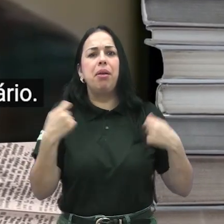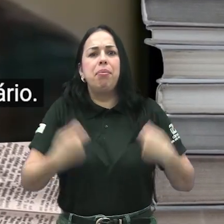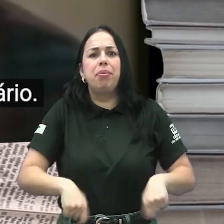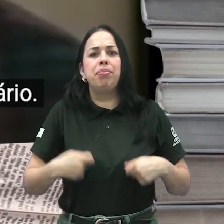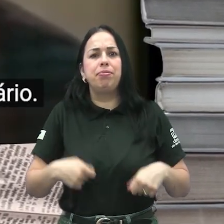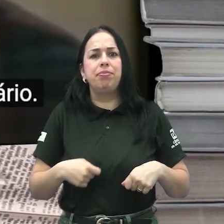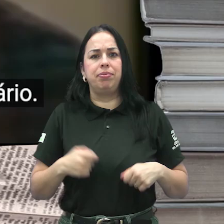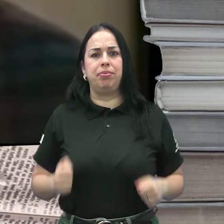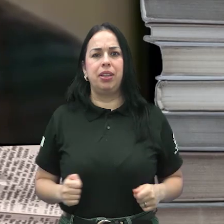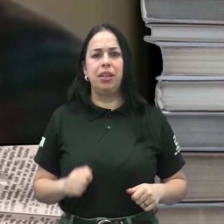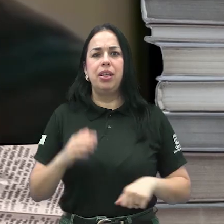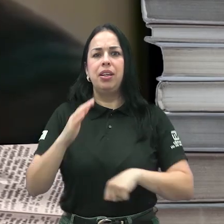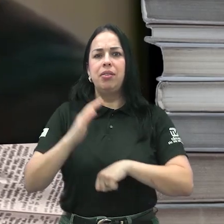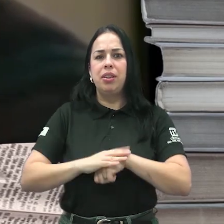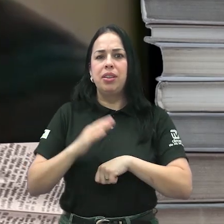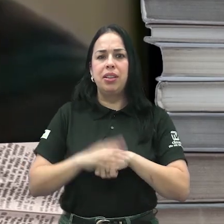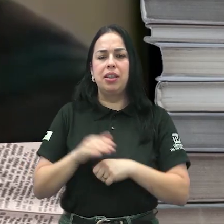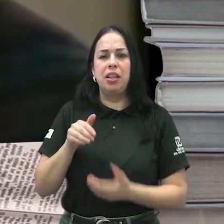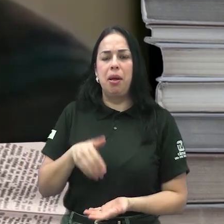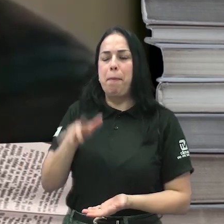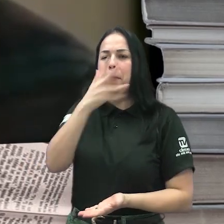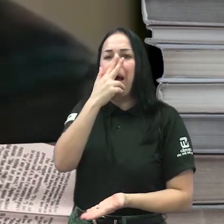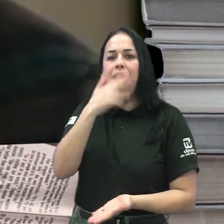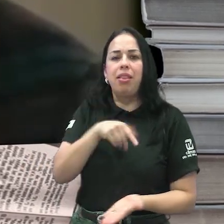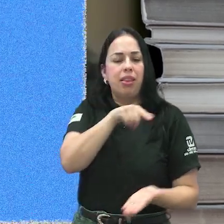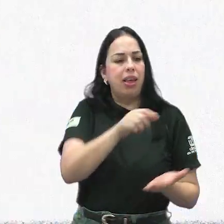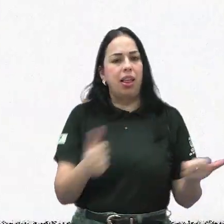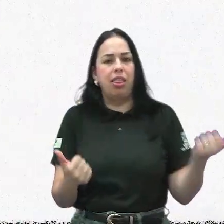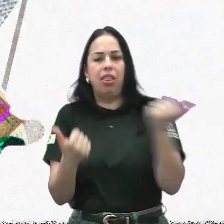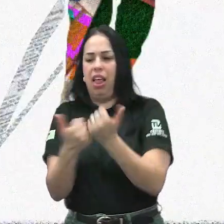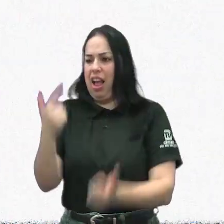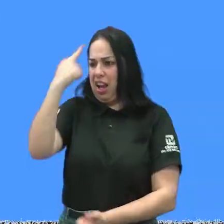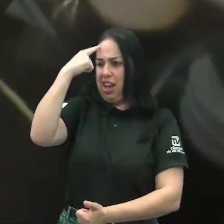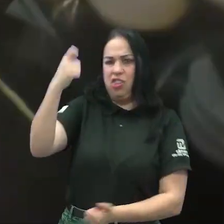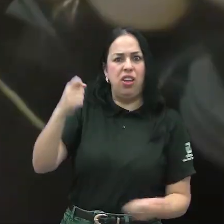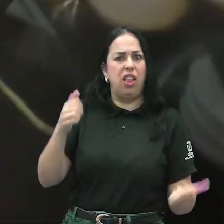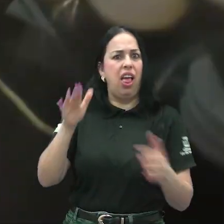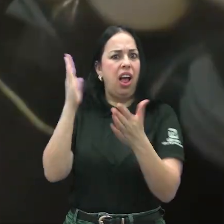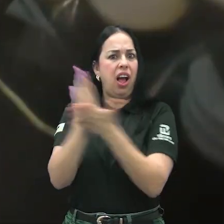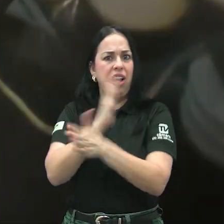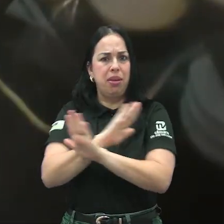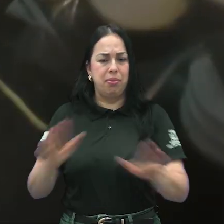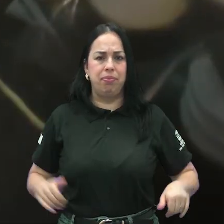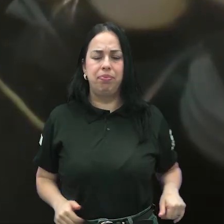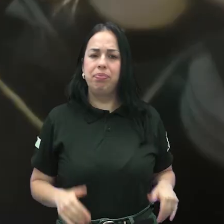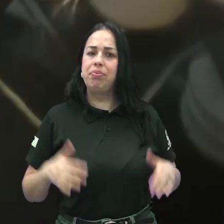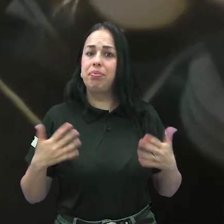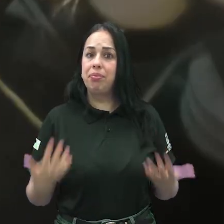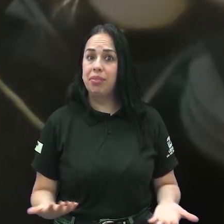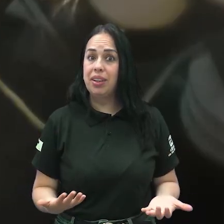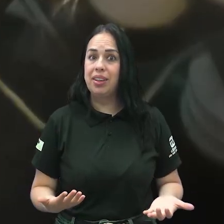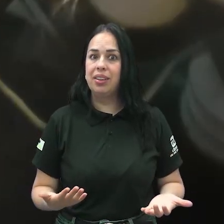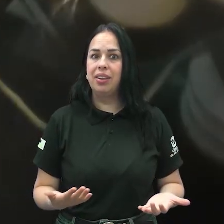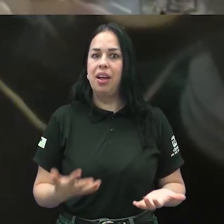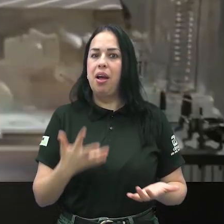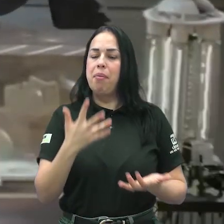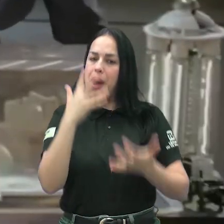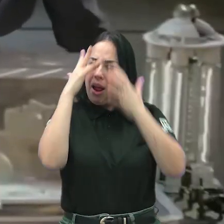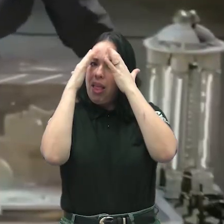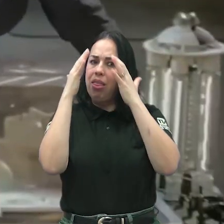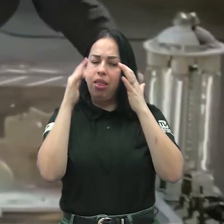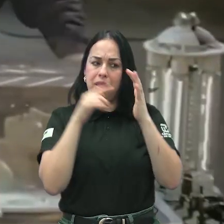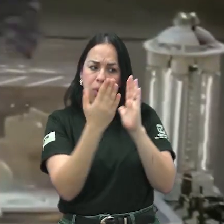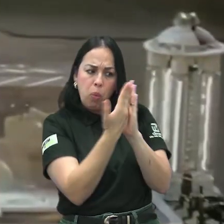more creative. You have beaten the creativity out of him. O pensamento, que soa quase como uma